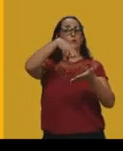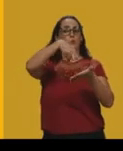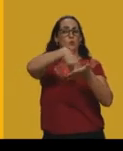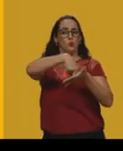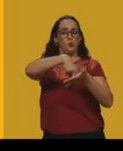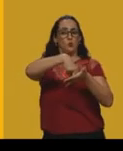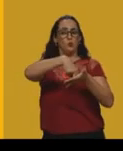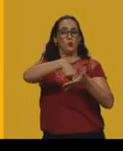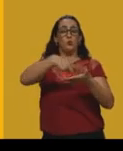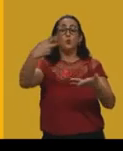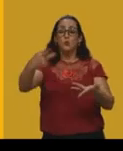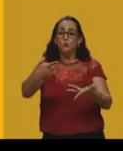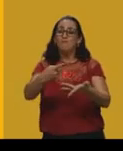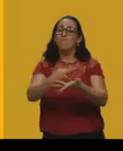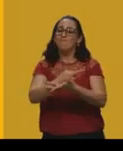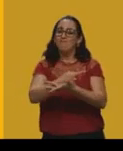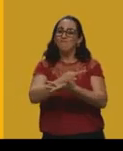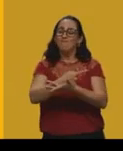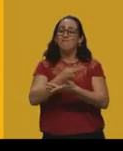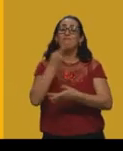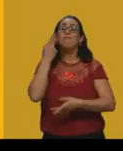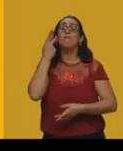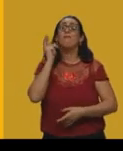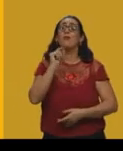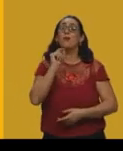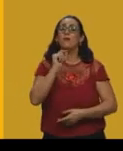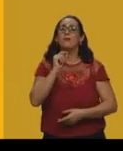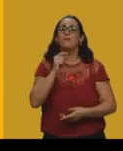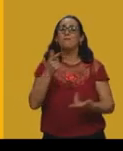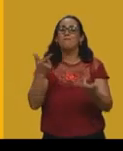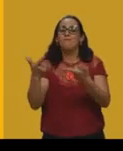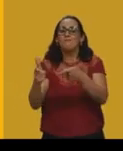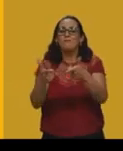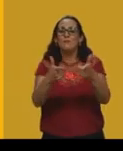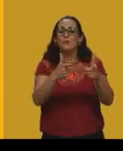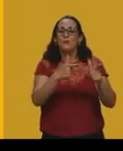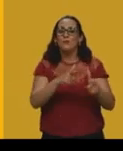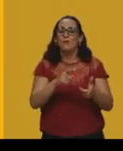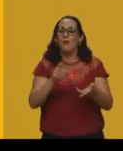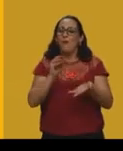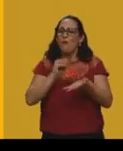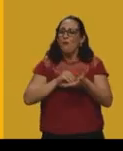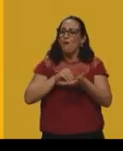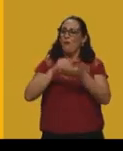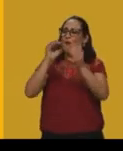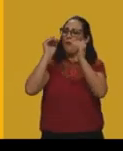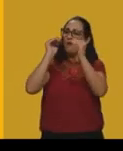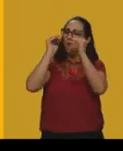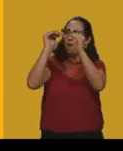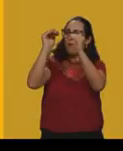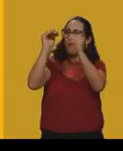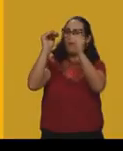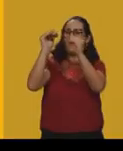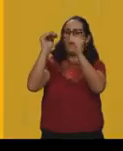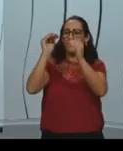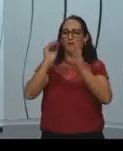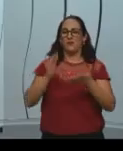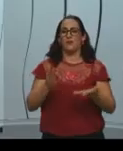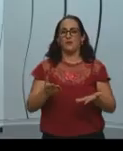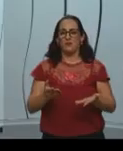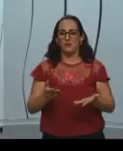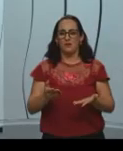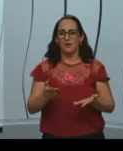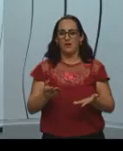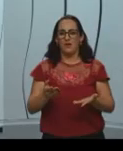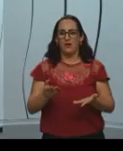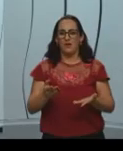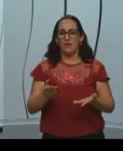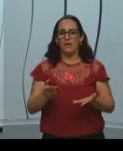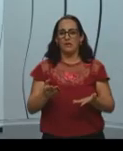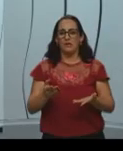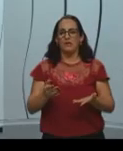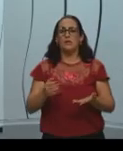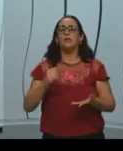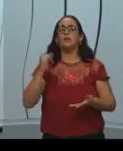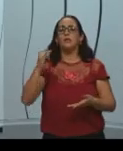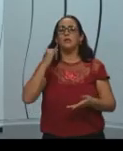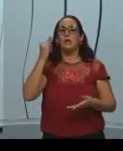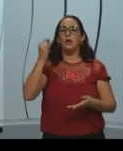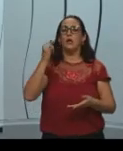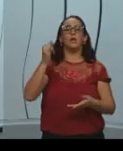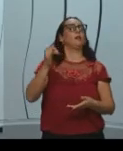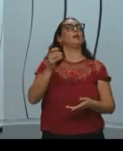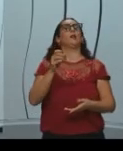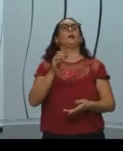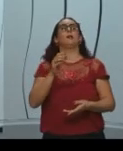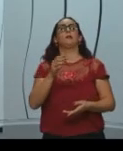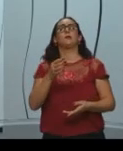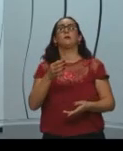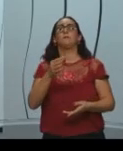né, para que não houvesse aí indisciplina por parte dos escravizados. É importante a gente comentar que foi muito